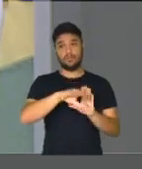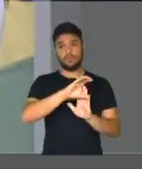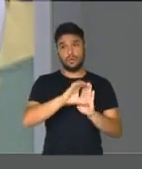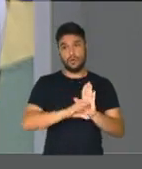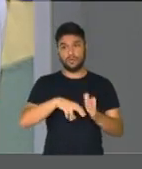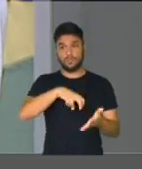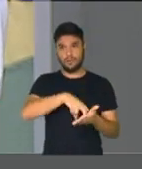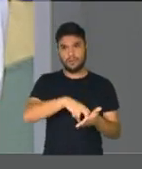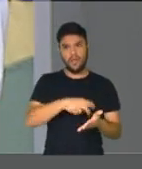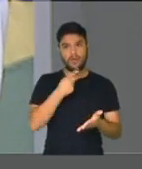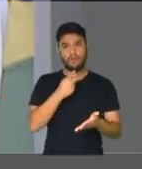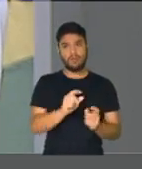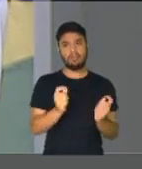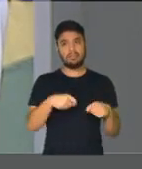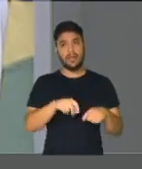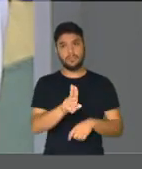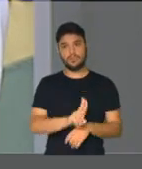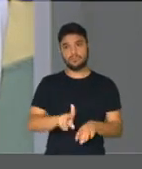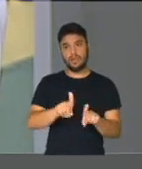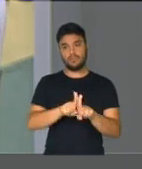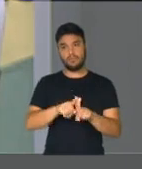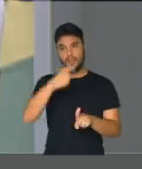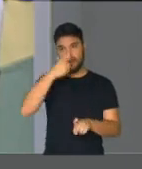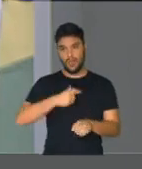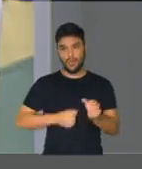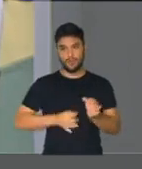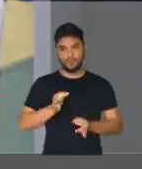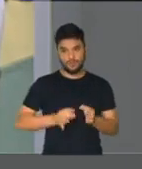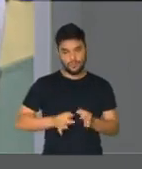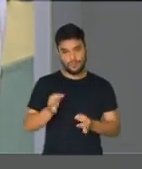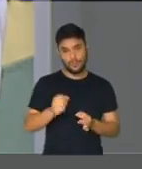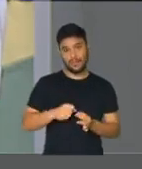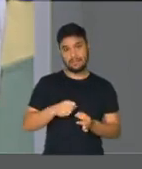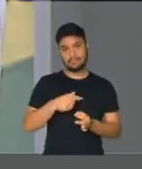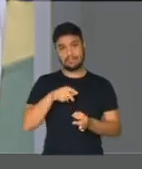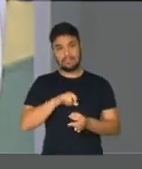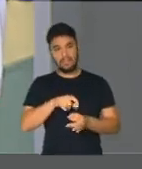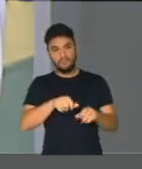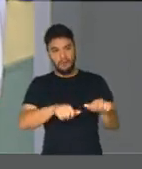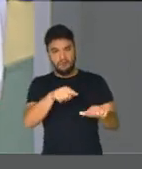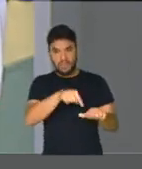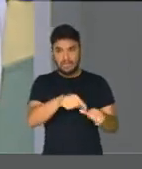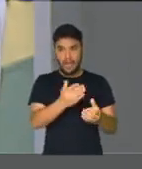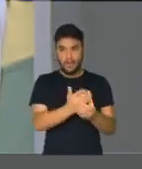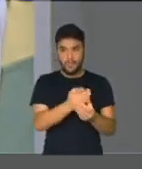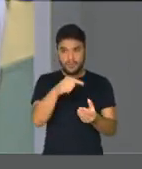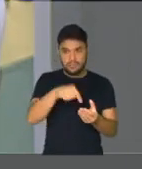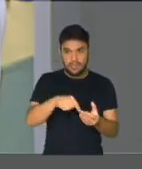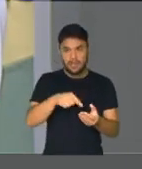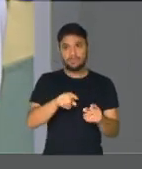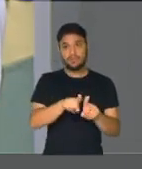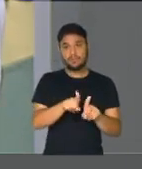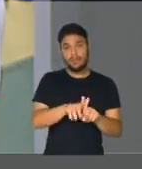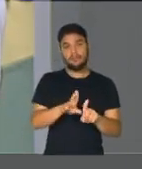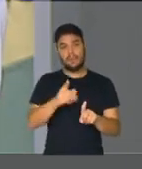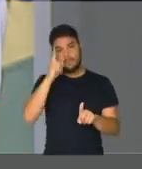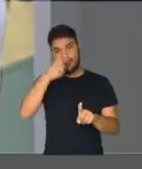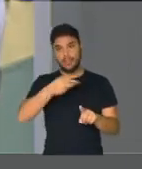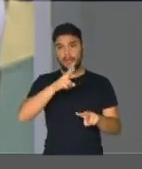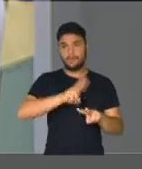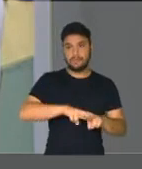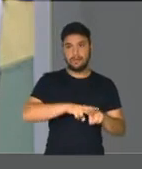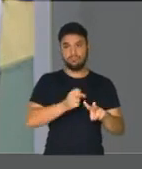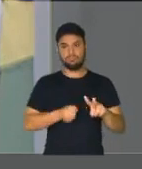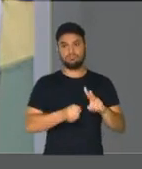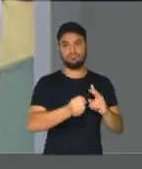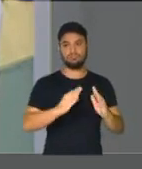Penal, podem ser aplicadas pelo juiz do caso cumulativamente com a prisão